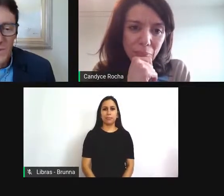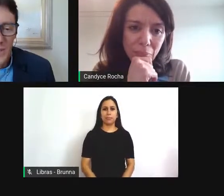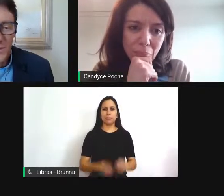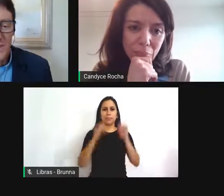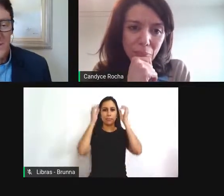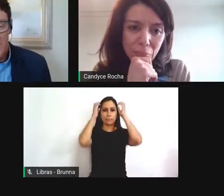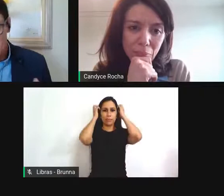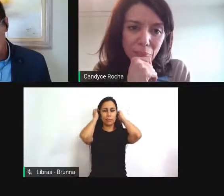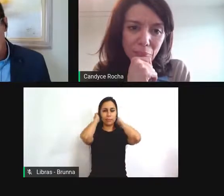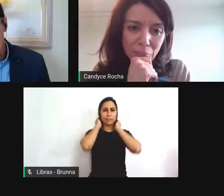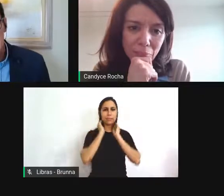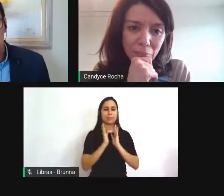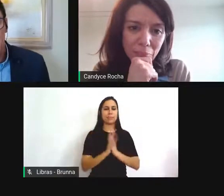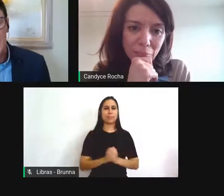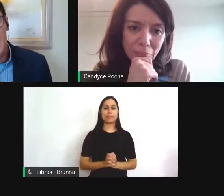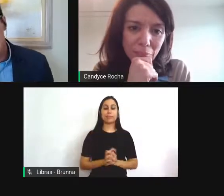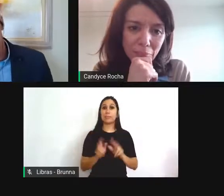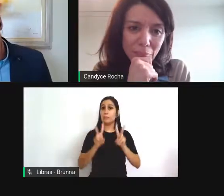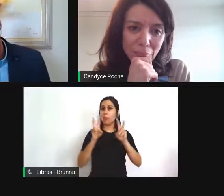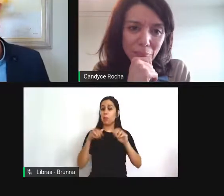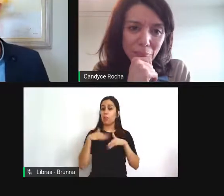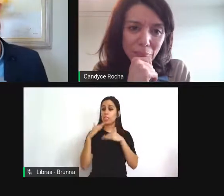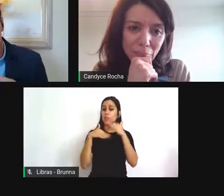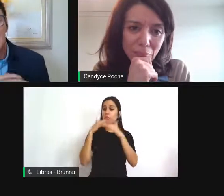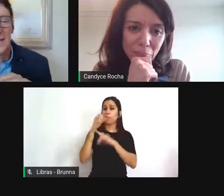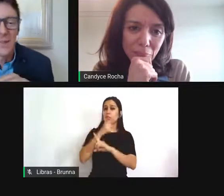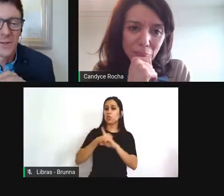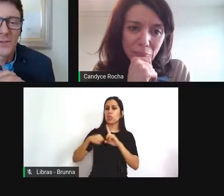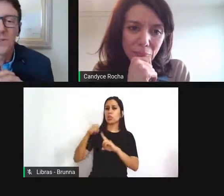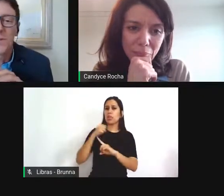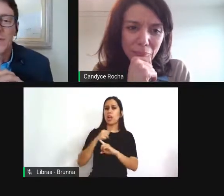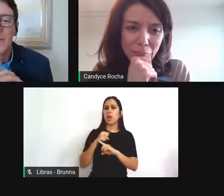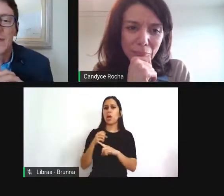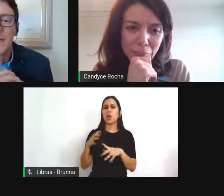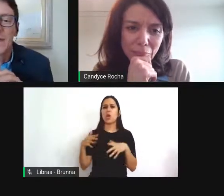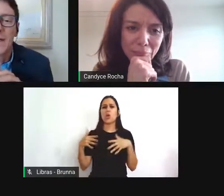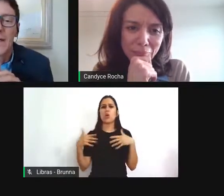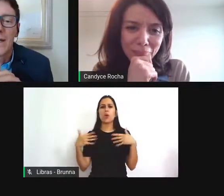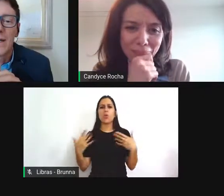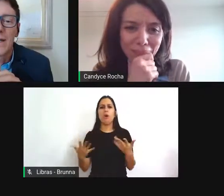desenvolvimento social, quais são as maiores deficiências aqui de nós